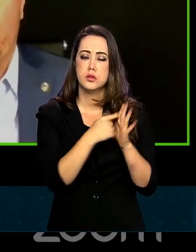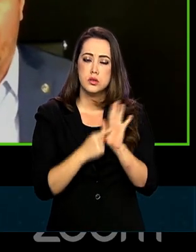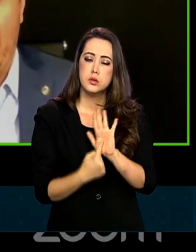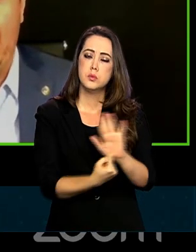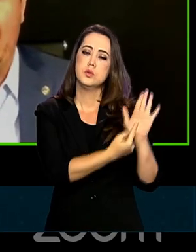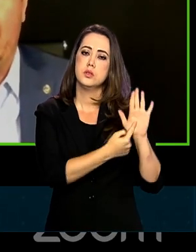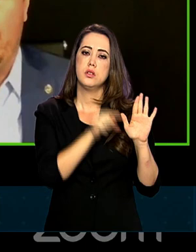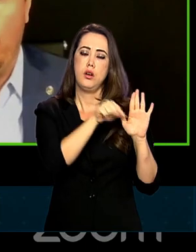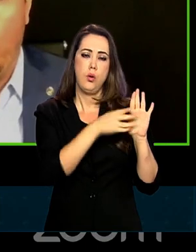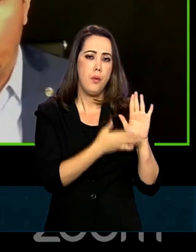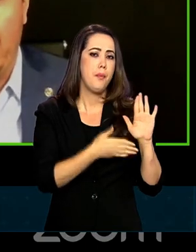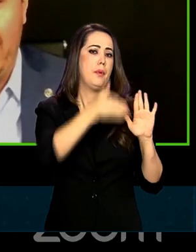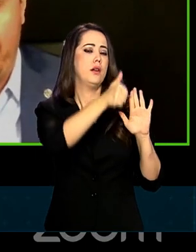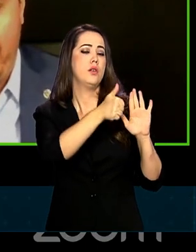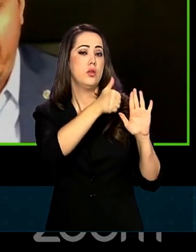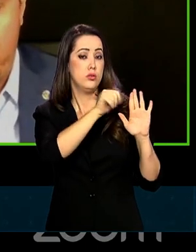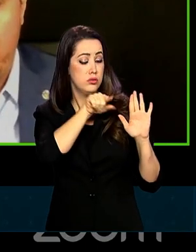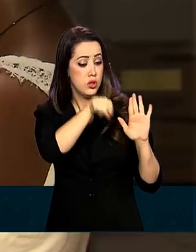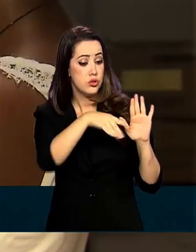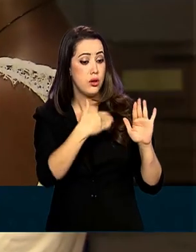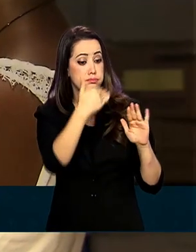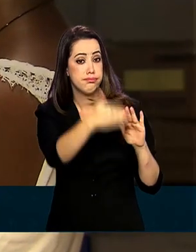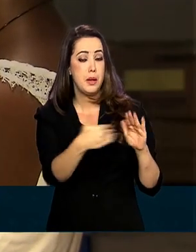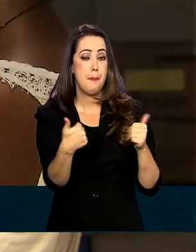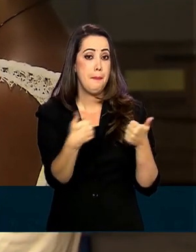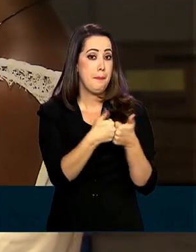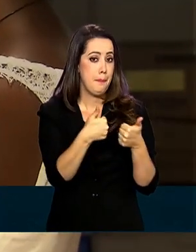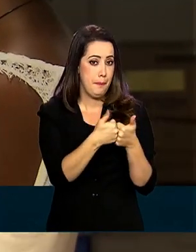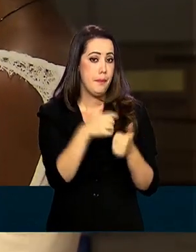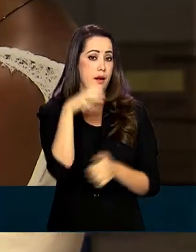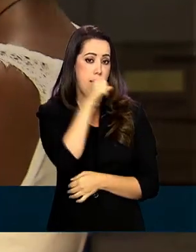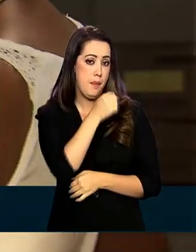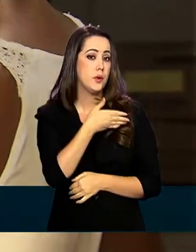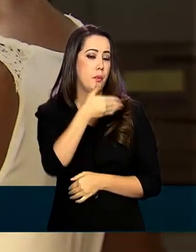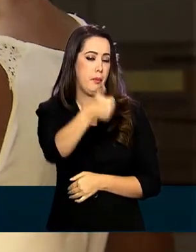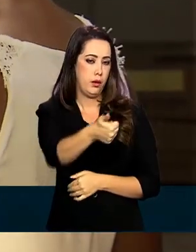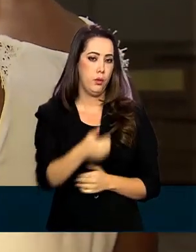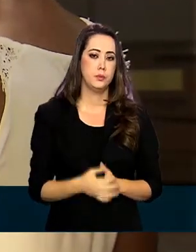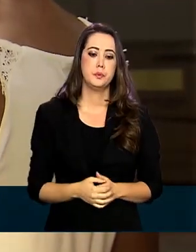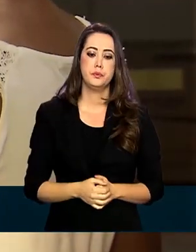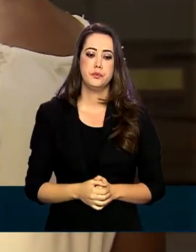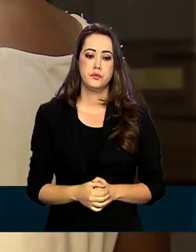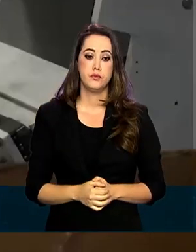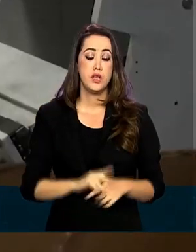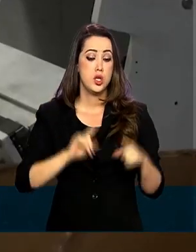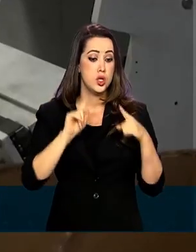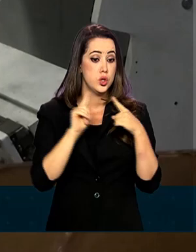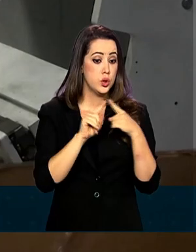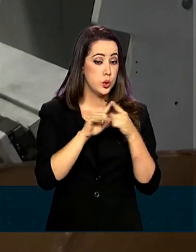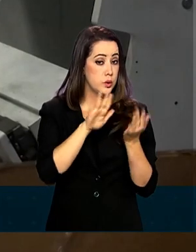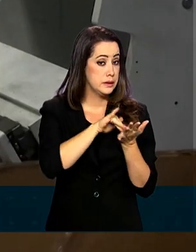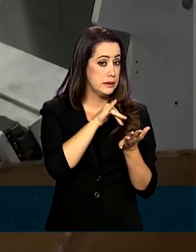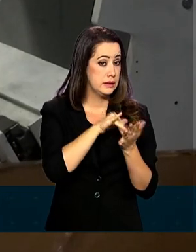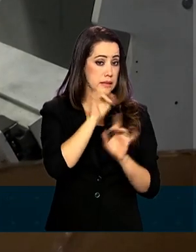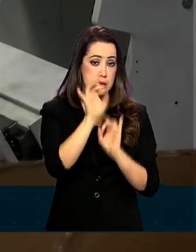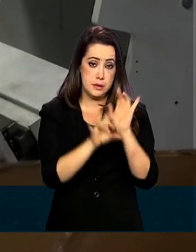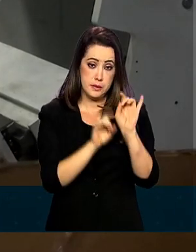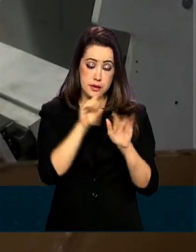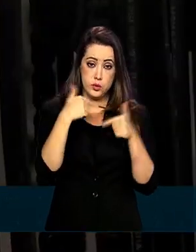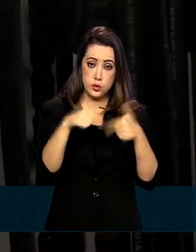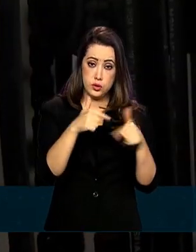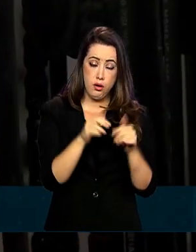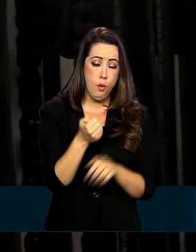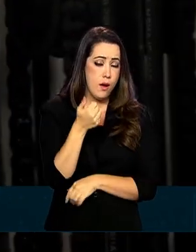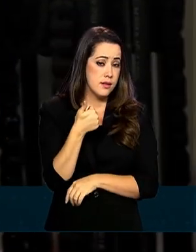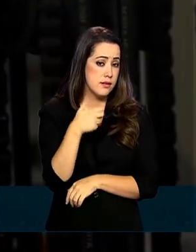uma retomada logo aqui à frente. De acordo com a Secretaria Especial de Previdência e Trabalho, já foram celebrados quase